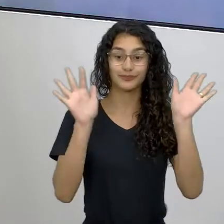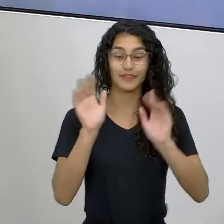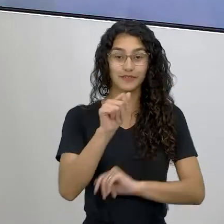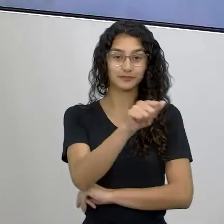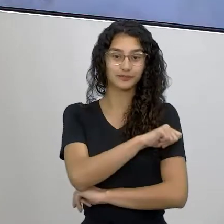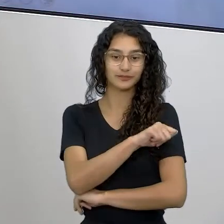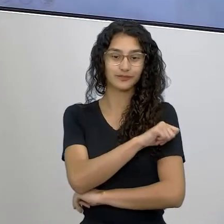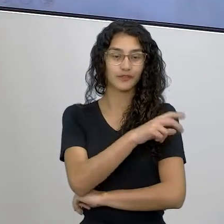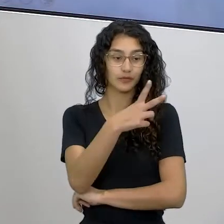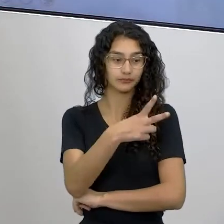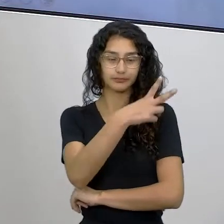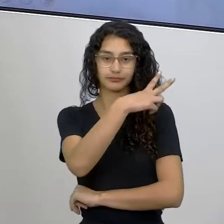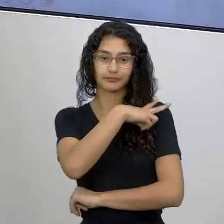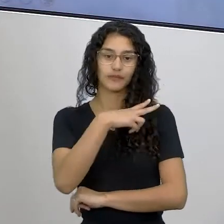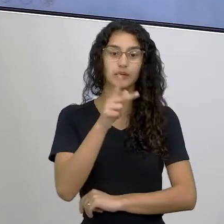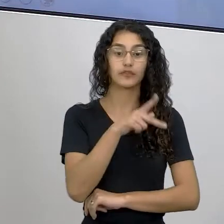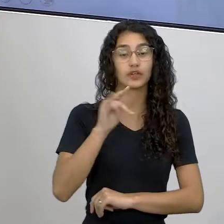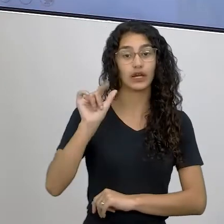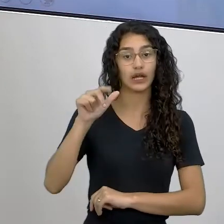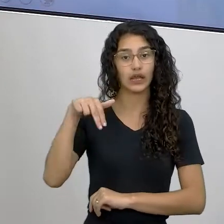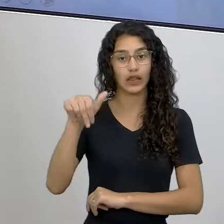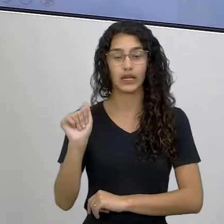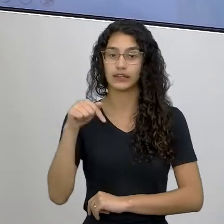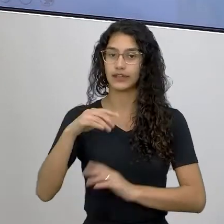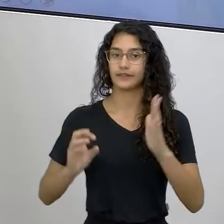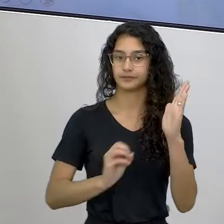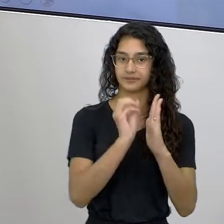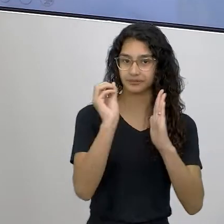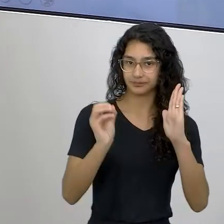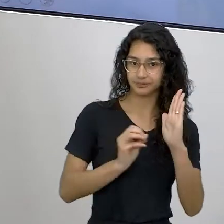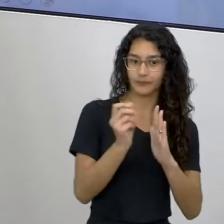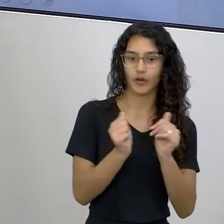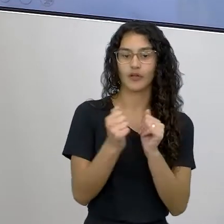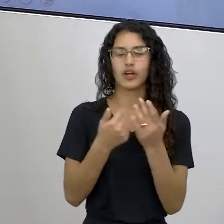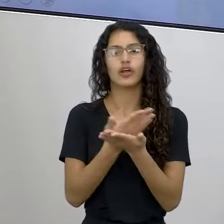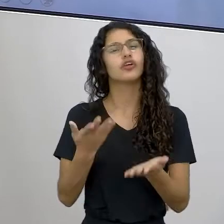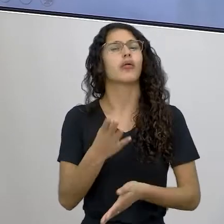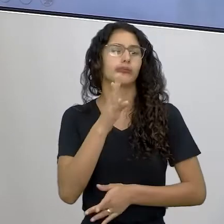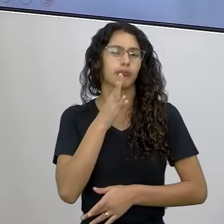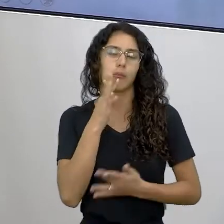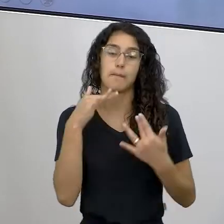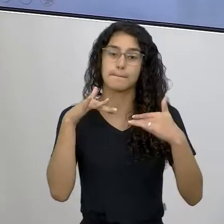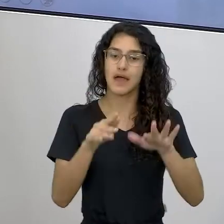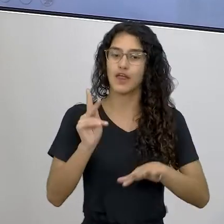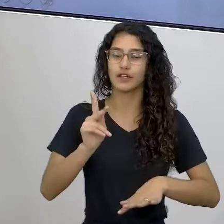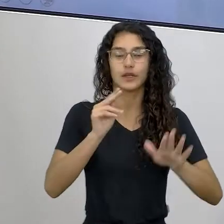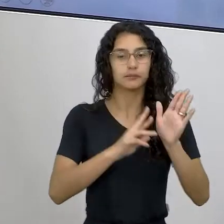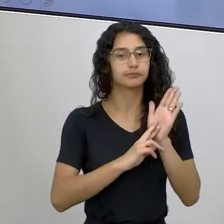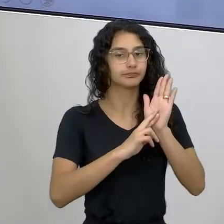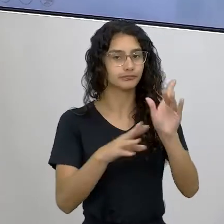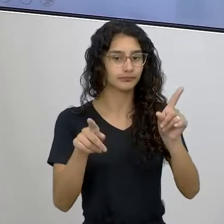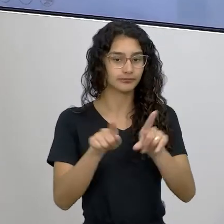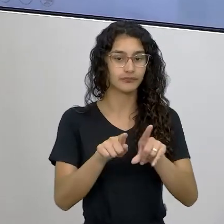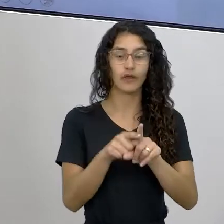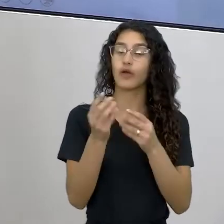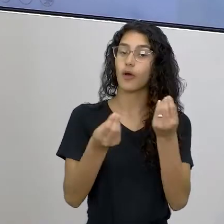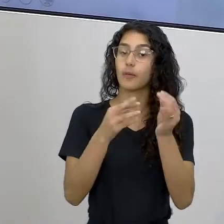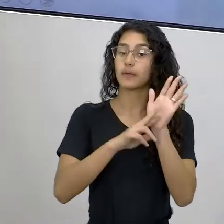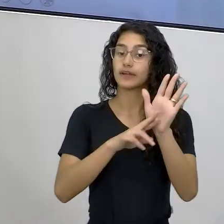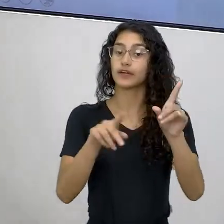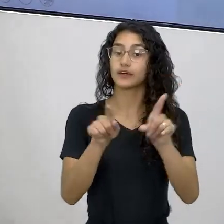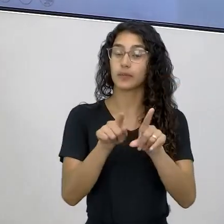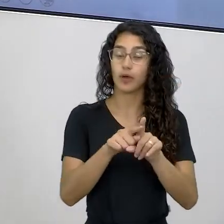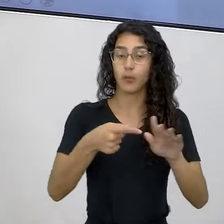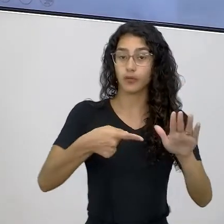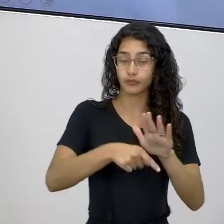Olá, estudantes da segunda série. Eu sou a professora Ilana aqui do Centro de Mídias. Vocês já me conhecem, mas eu sempre me apresento. Assim como eu apresento